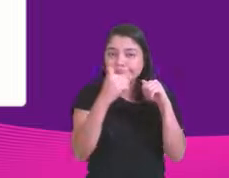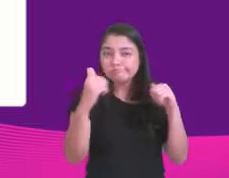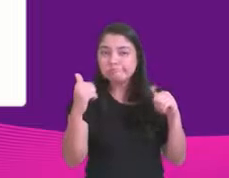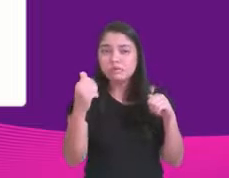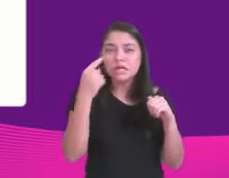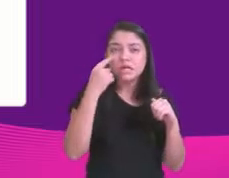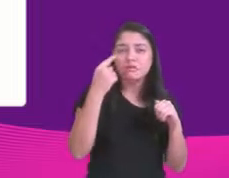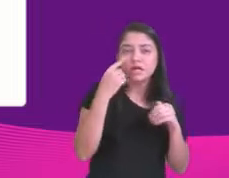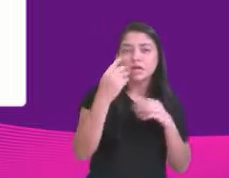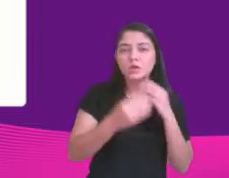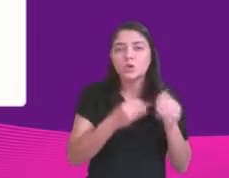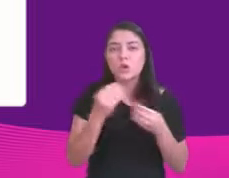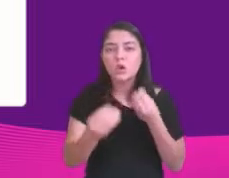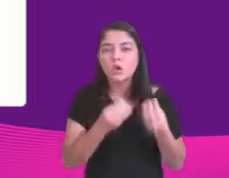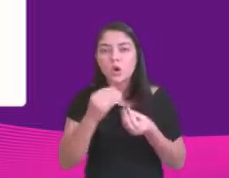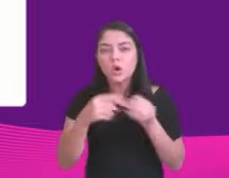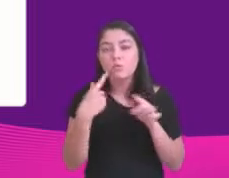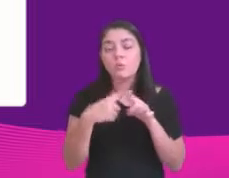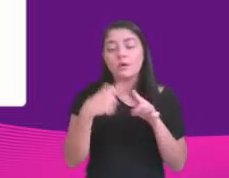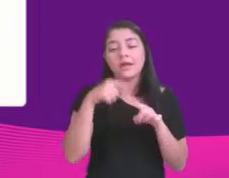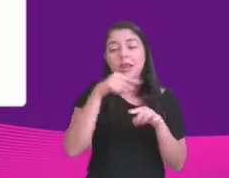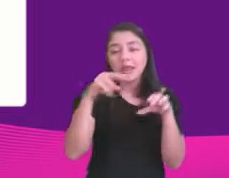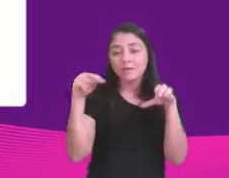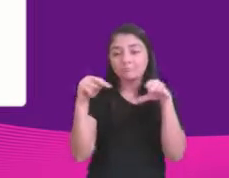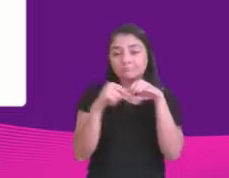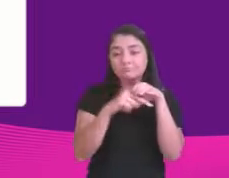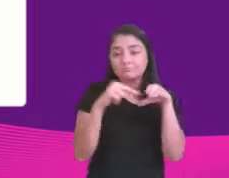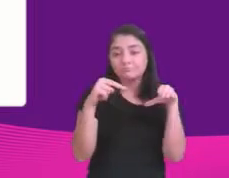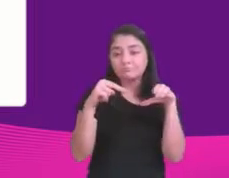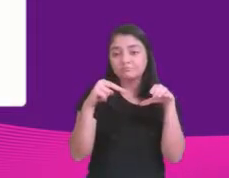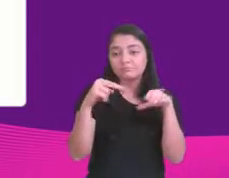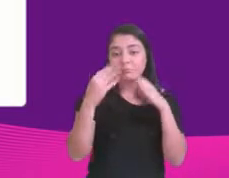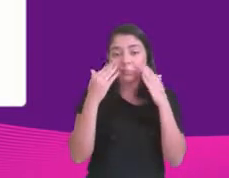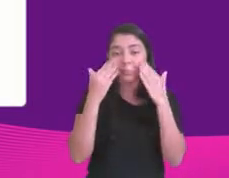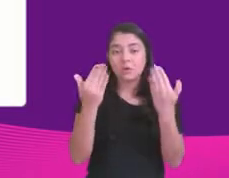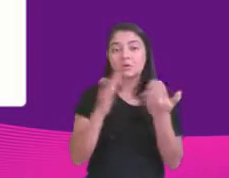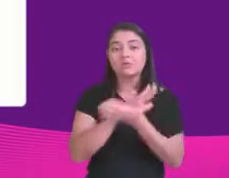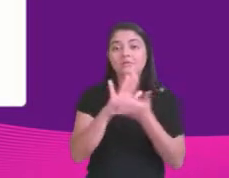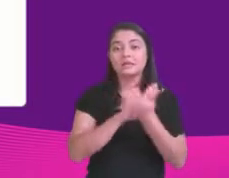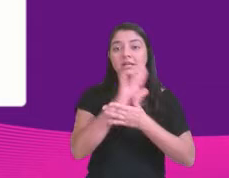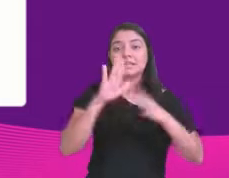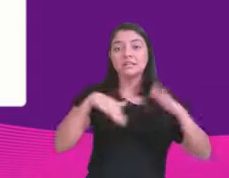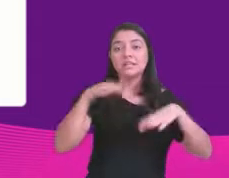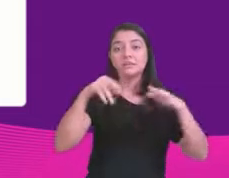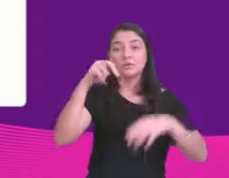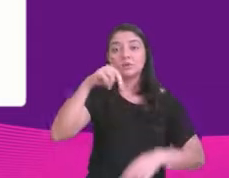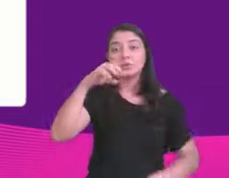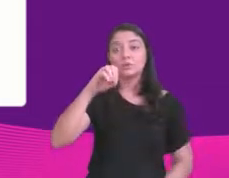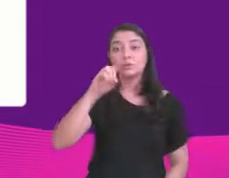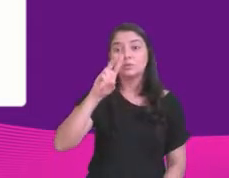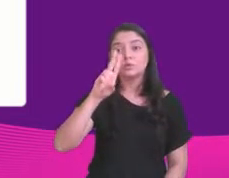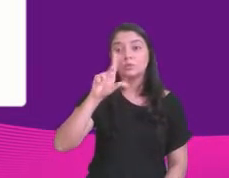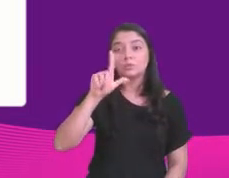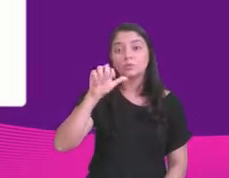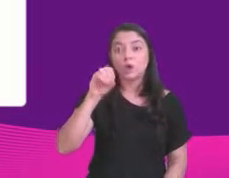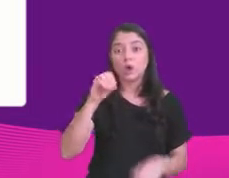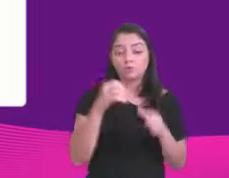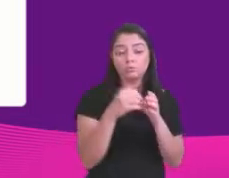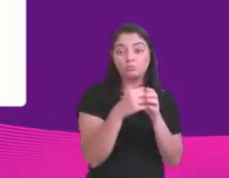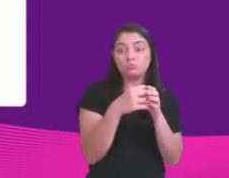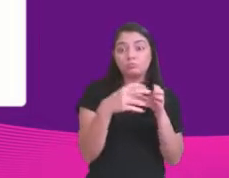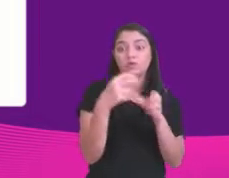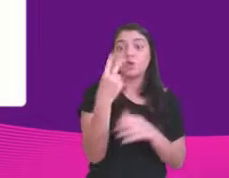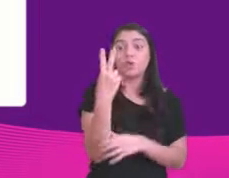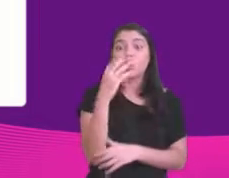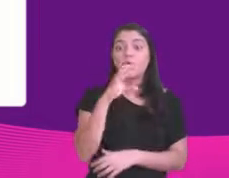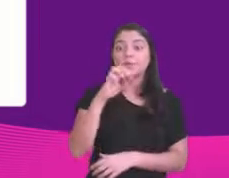acaba que realmente não consegue ter acesso e às vezes você deixa um nódulo desse de 2 centímetros no diafragma justo ao ligamento falciforme e